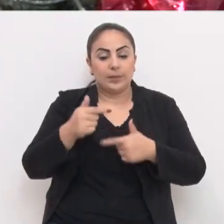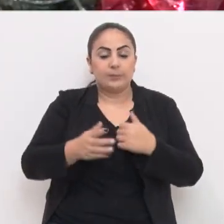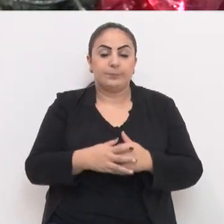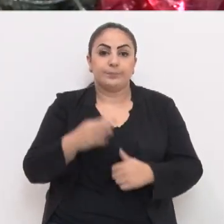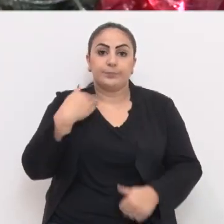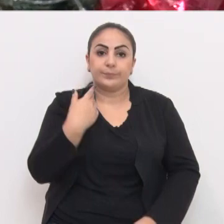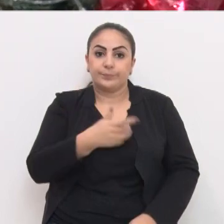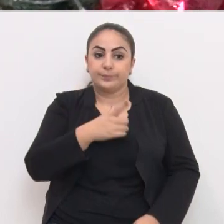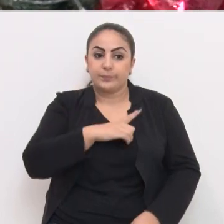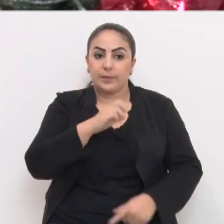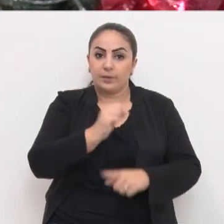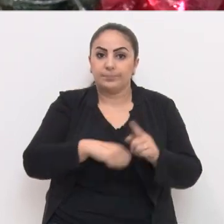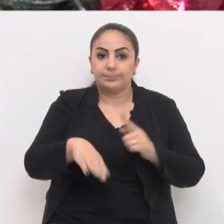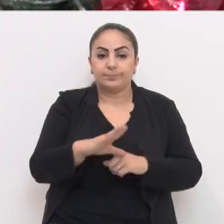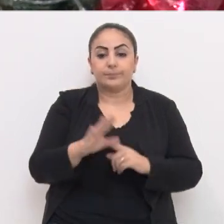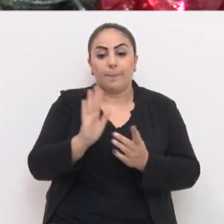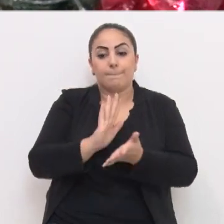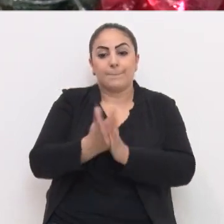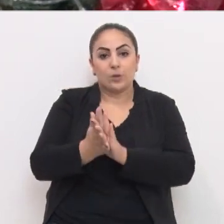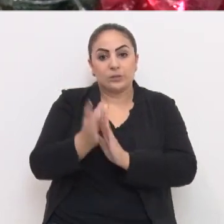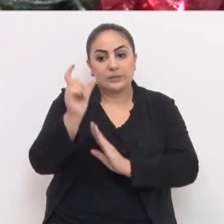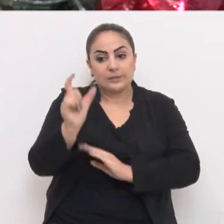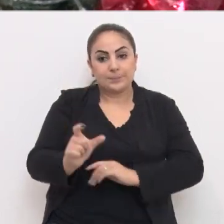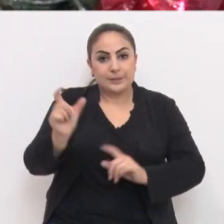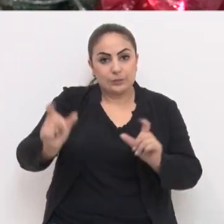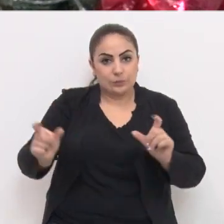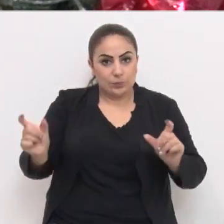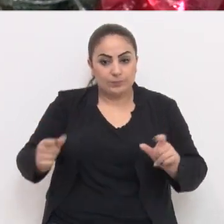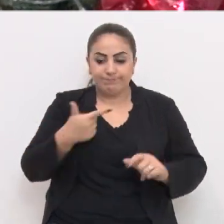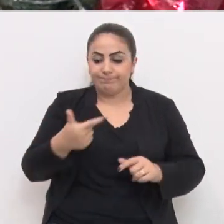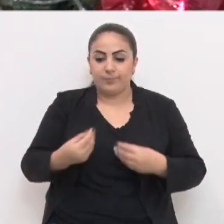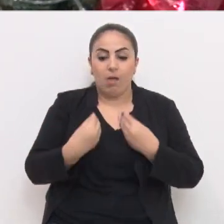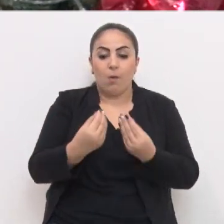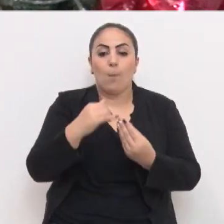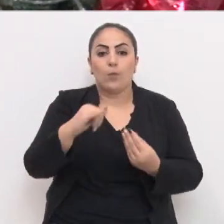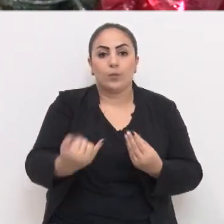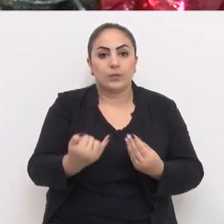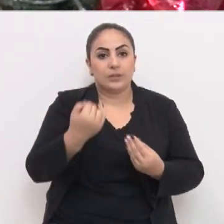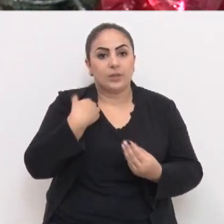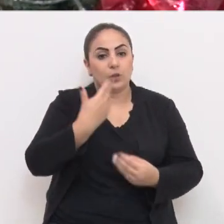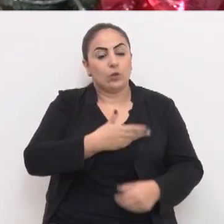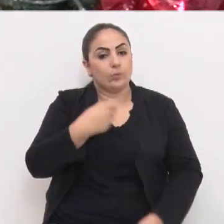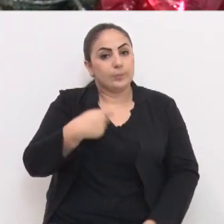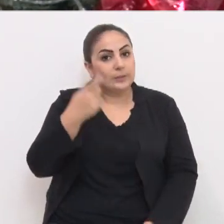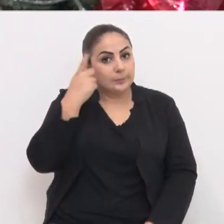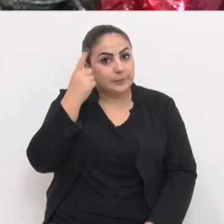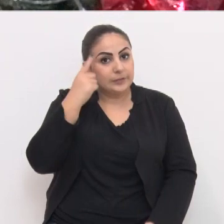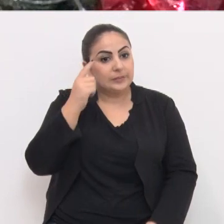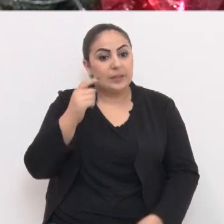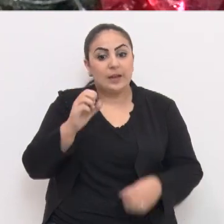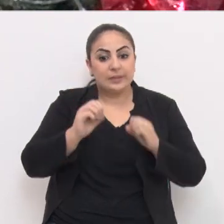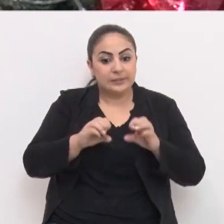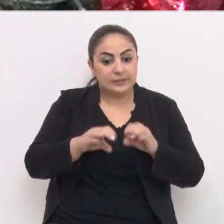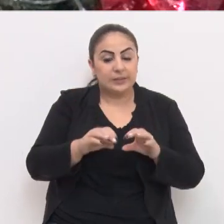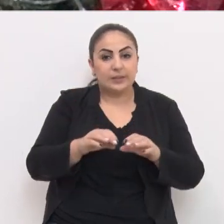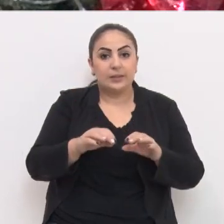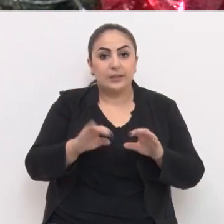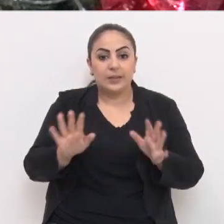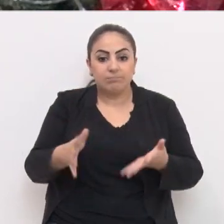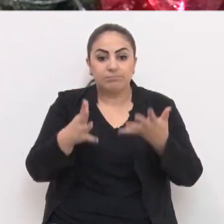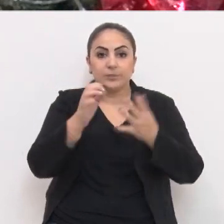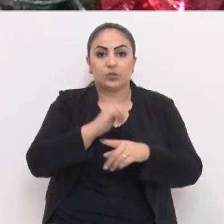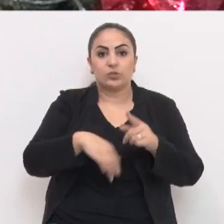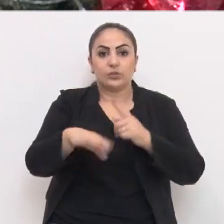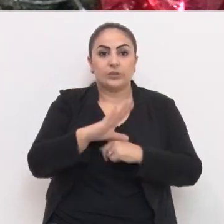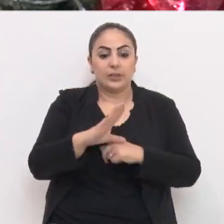que recrimina, né, essas pessoas, que não dá oportunidades, então nós precisamos preparar um pouquinho a sociedade